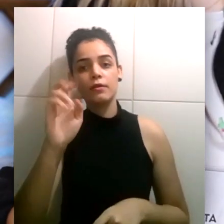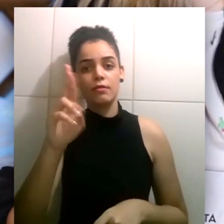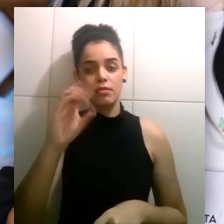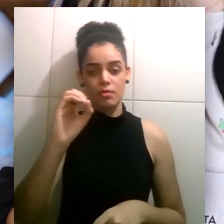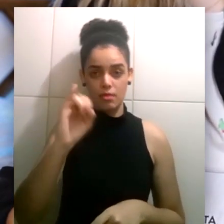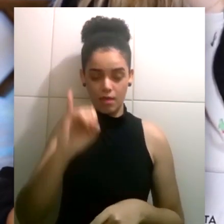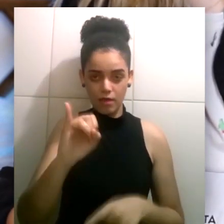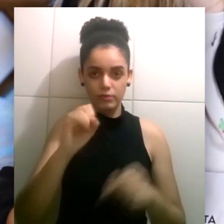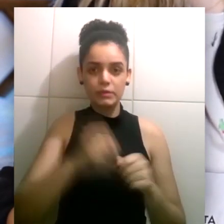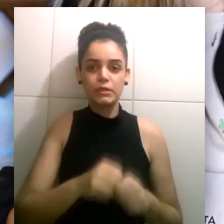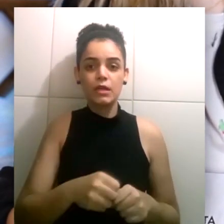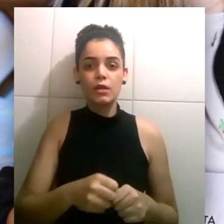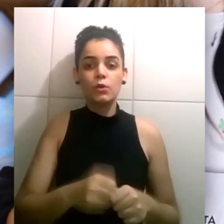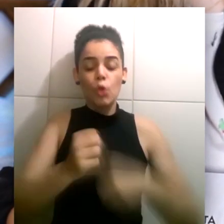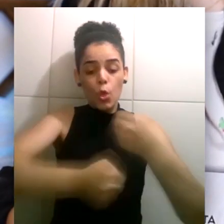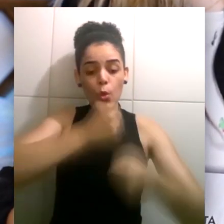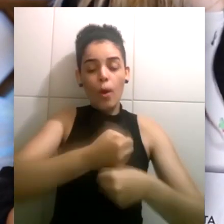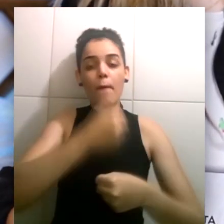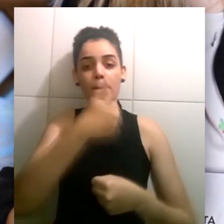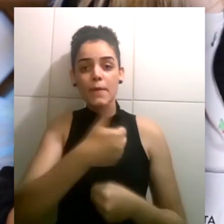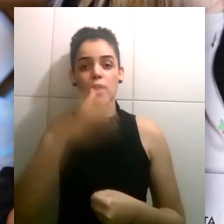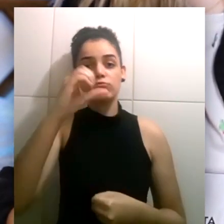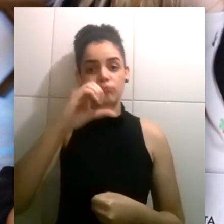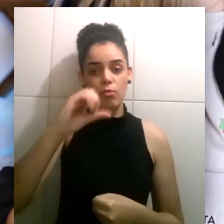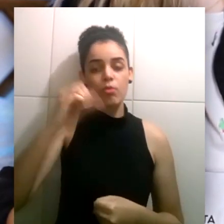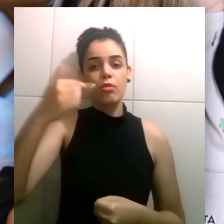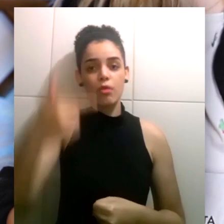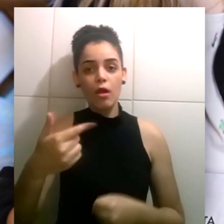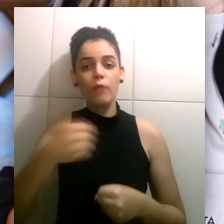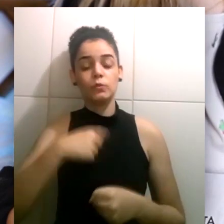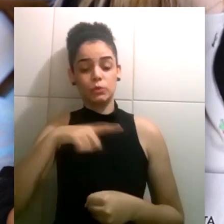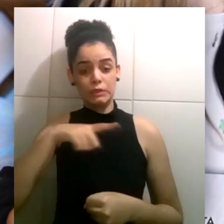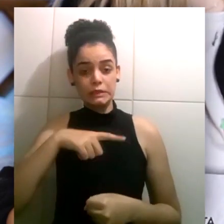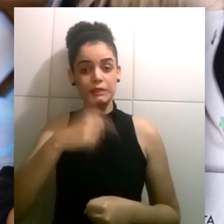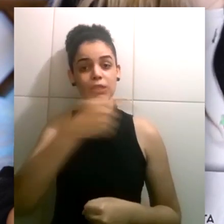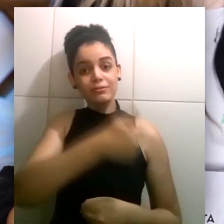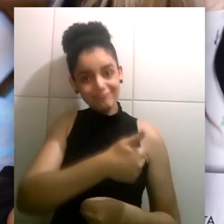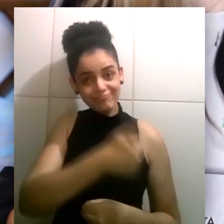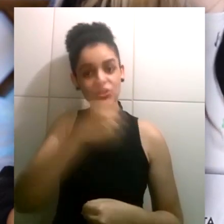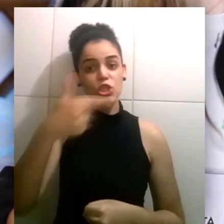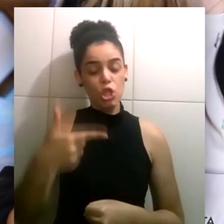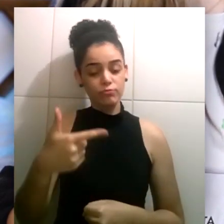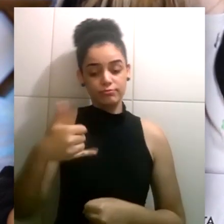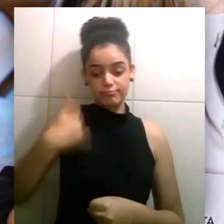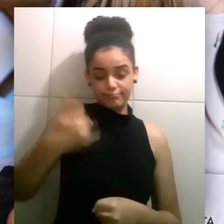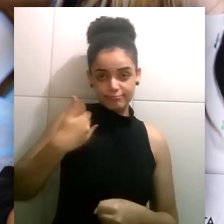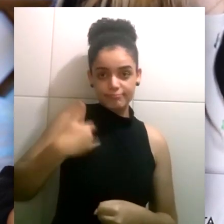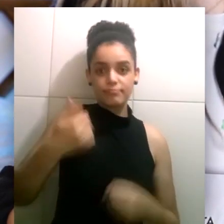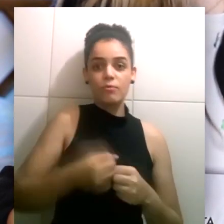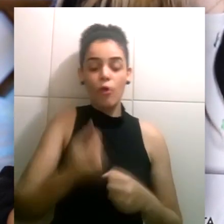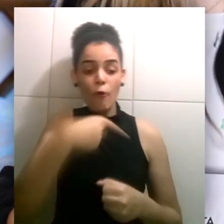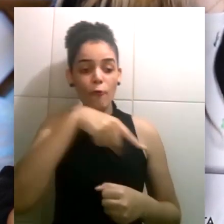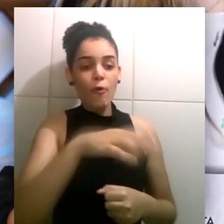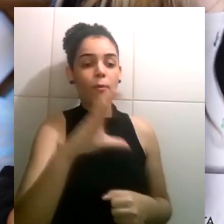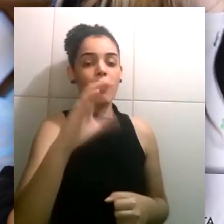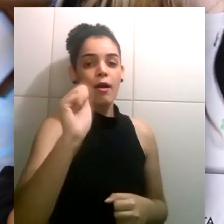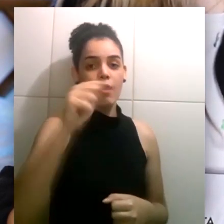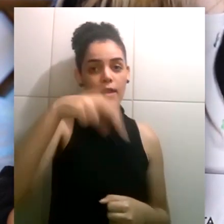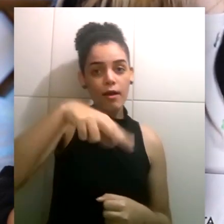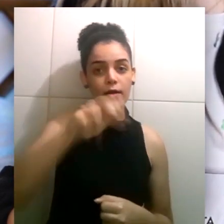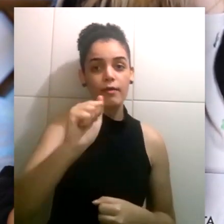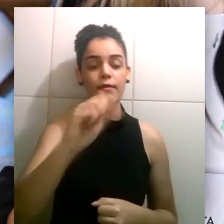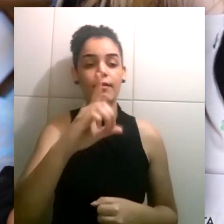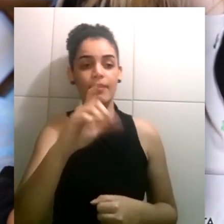daí nós fomos, em 92, eu tinha 12 anos, nós fomos para o Canadá. Então, a primeira vez que a gente saiu do Brasil foi porque meu pai foi